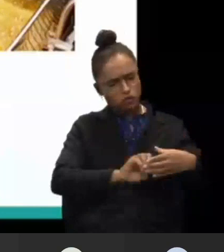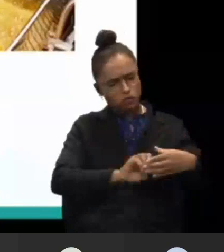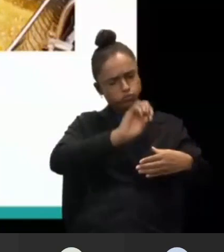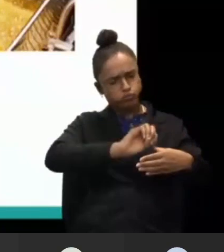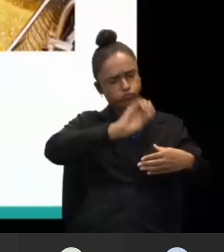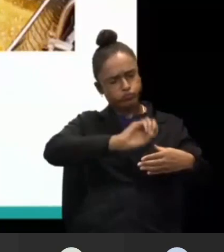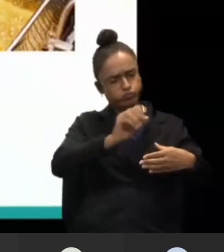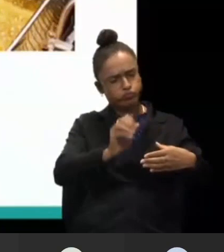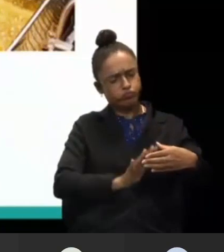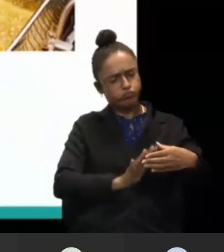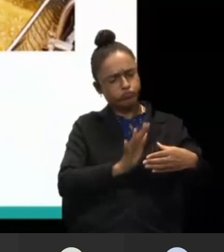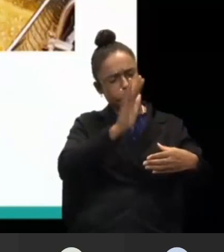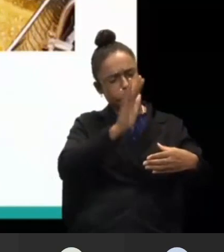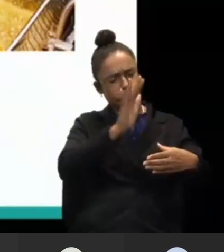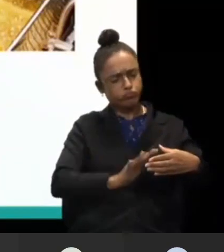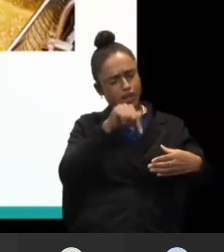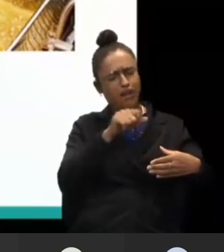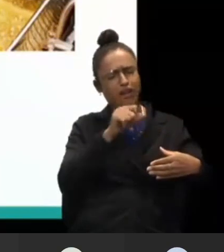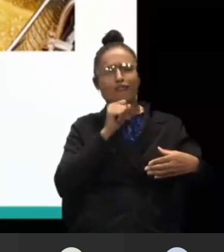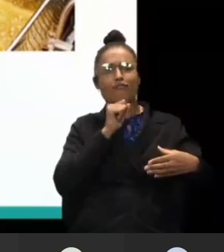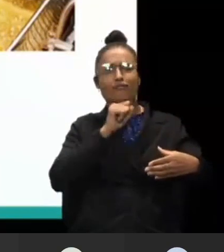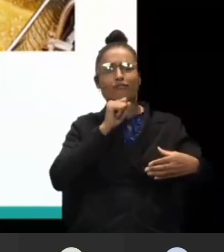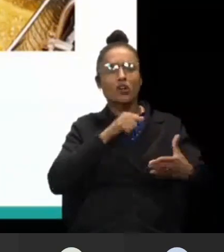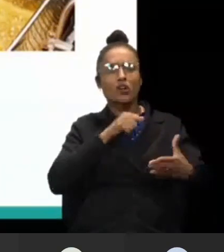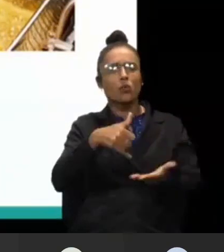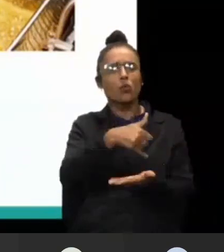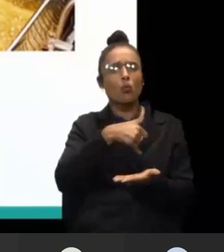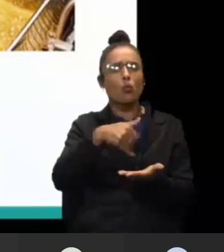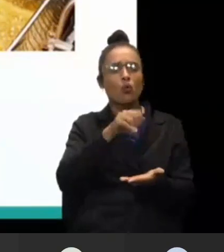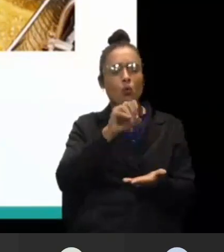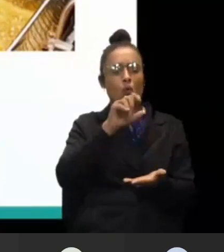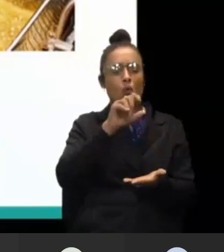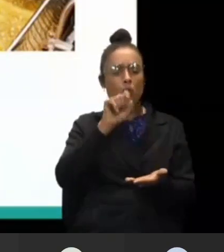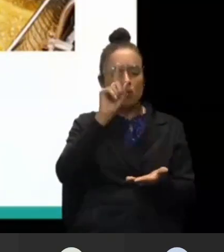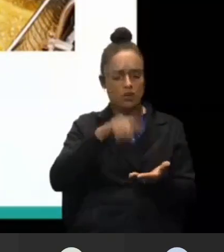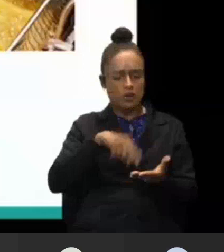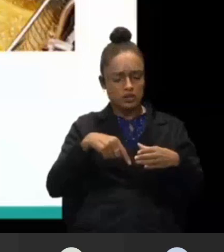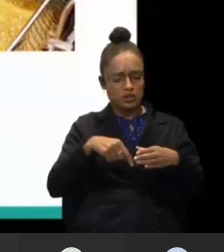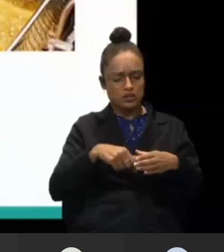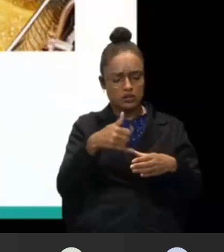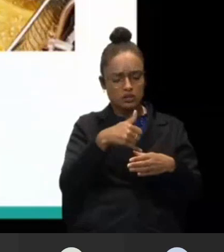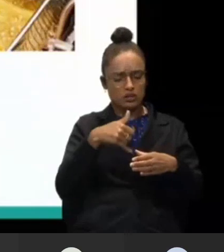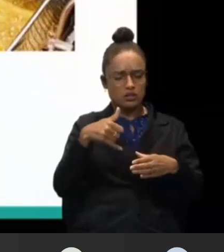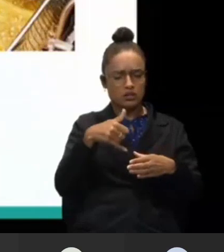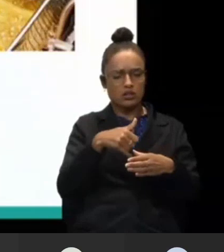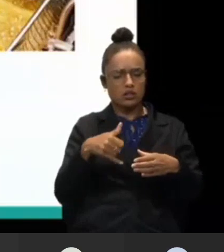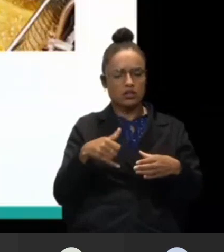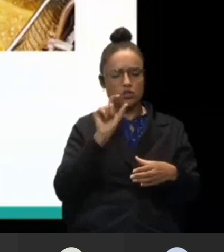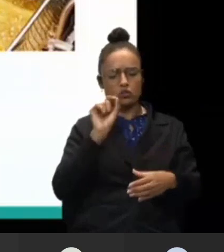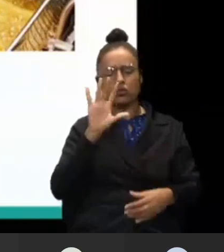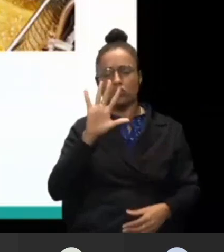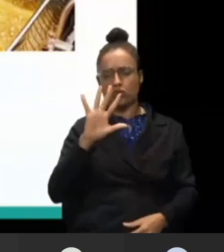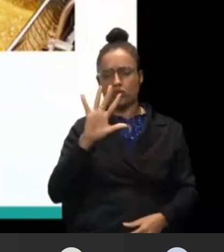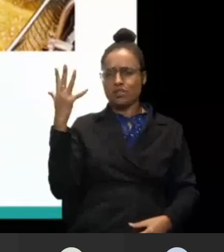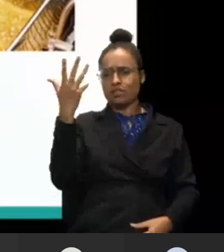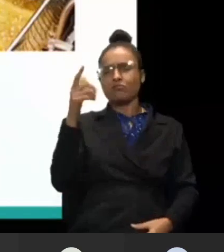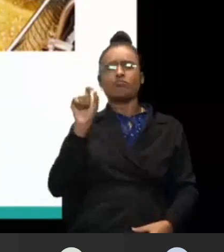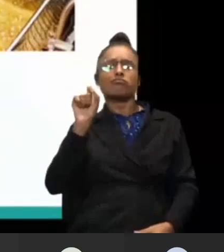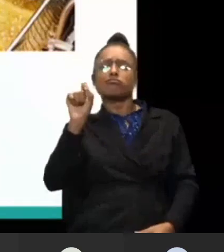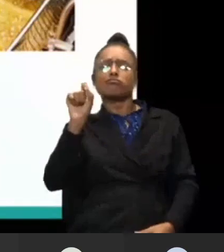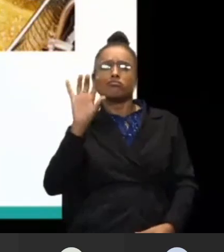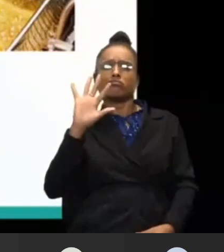liberar bastante fumaça no meio. Essa fumaça, essa maior quantidade de fumaça liberada no meio, resulta o quê? Já